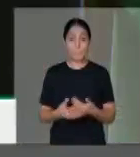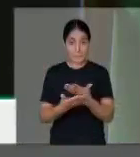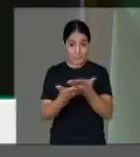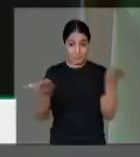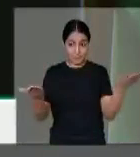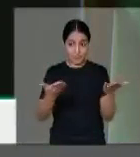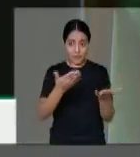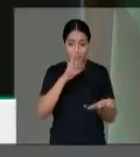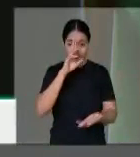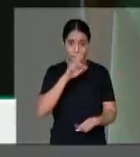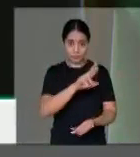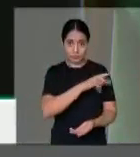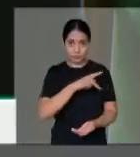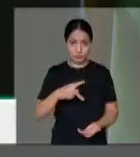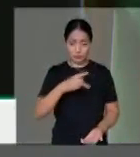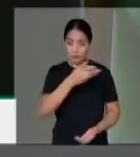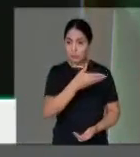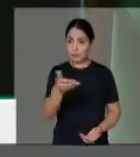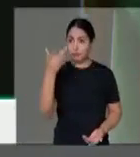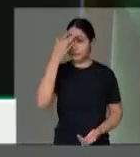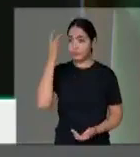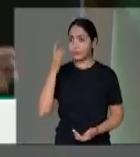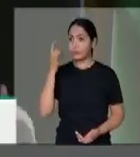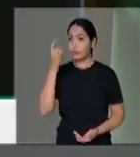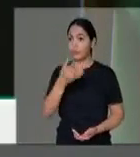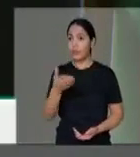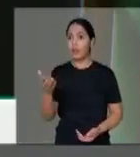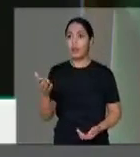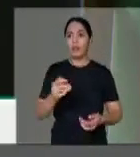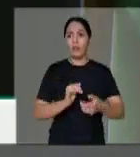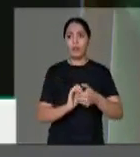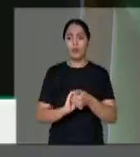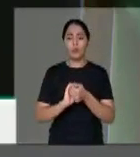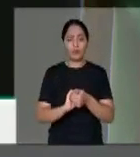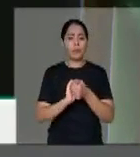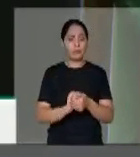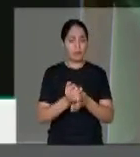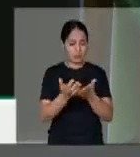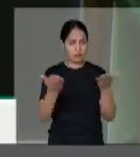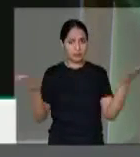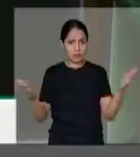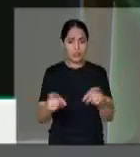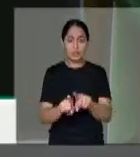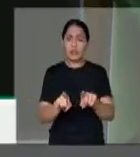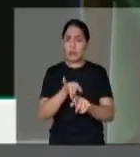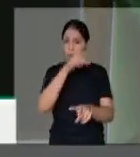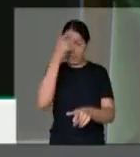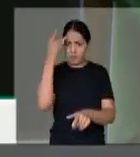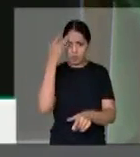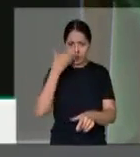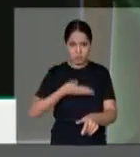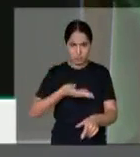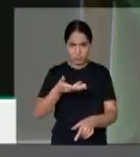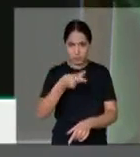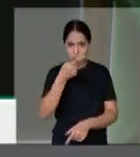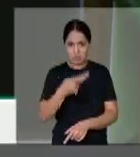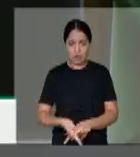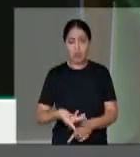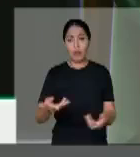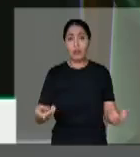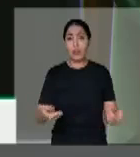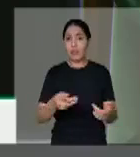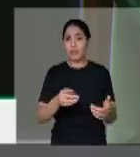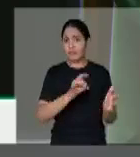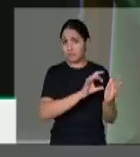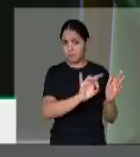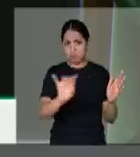Senhor presidente, senhoras e senhores parlamentares, cumprimentando vossas excelências, cumprimentando os convidados indicados por todos